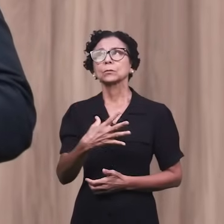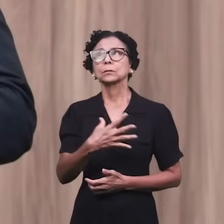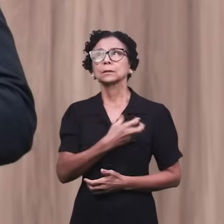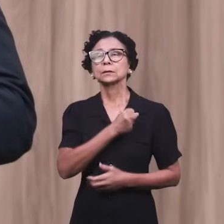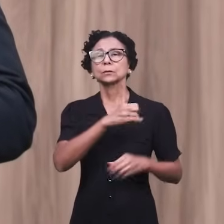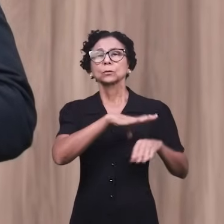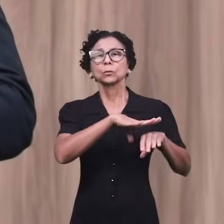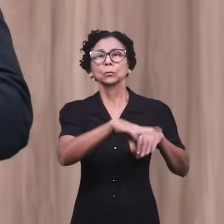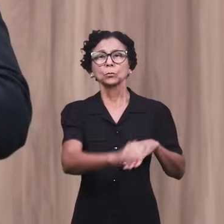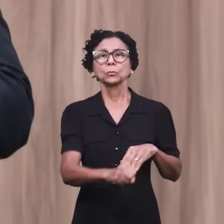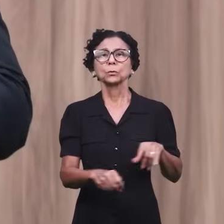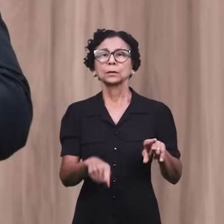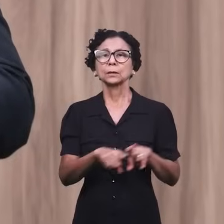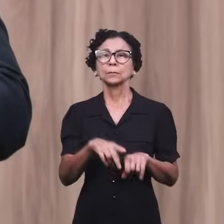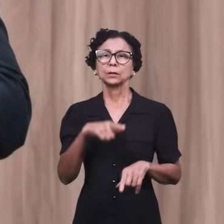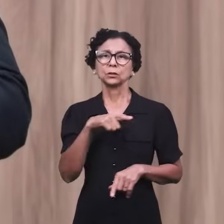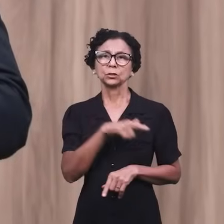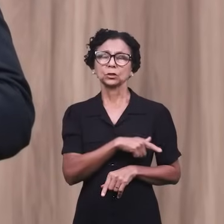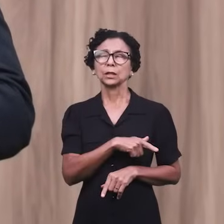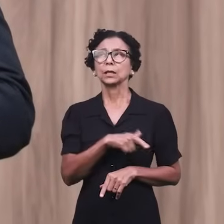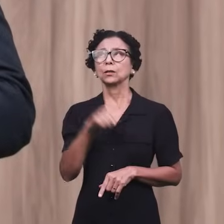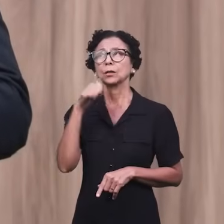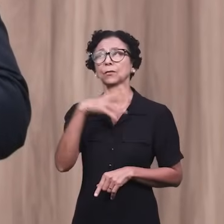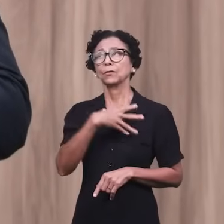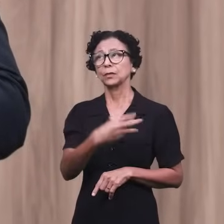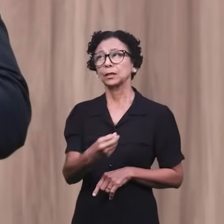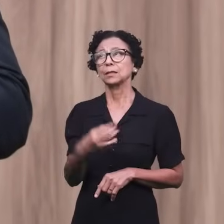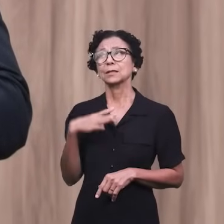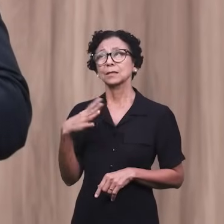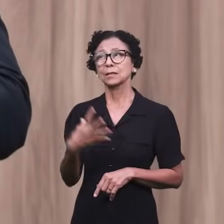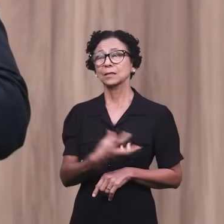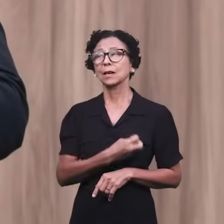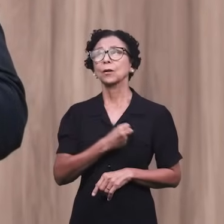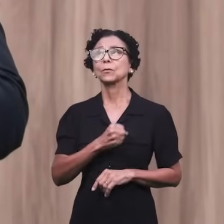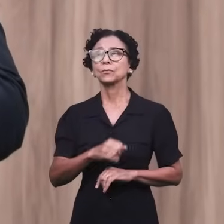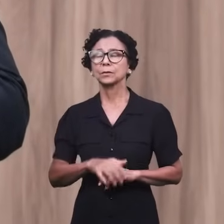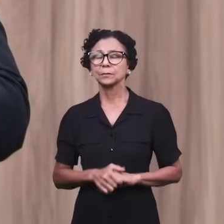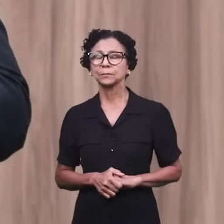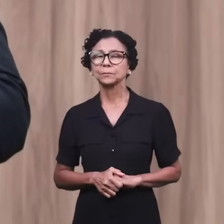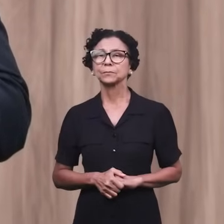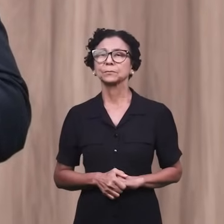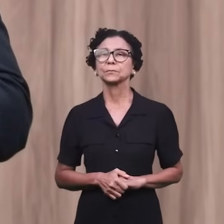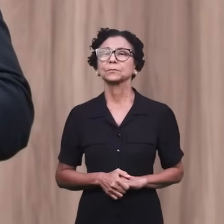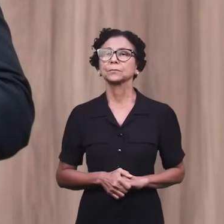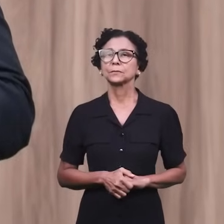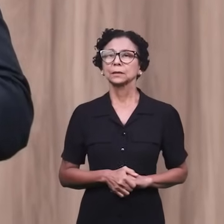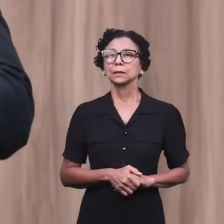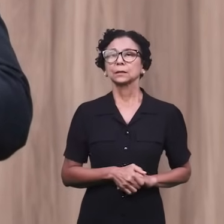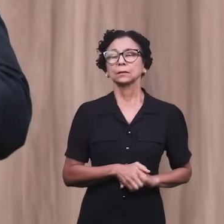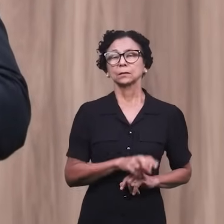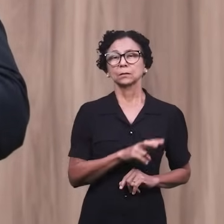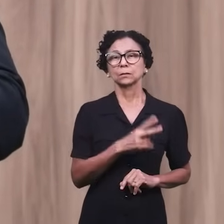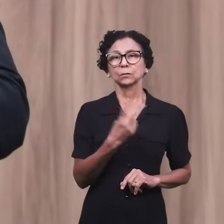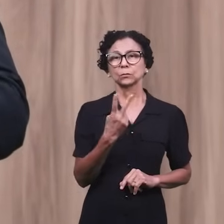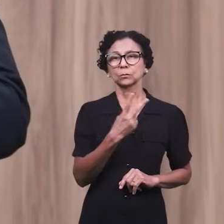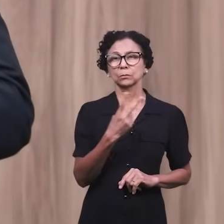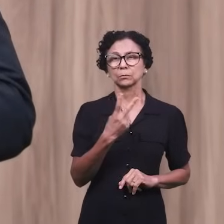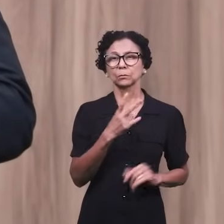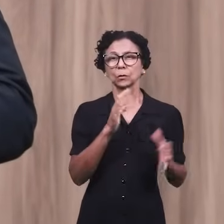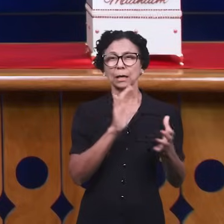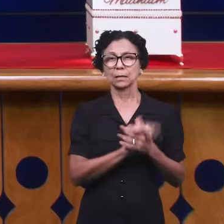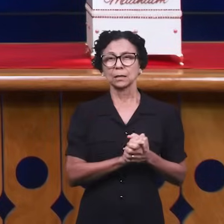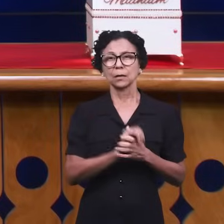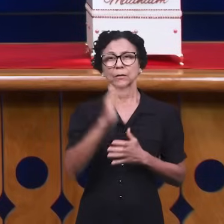o seu genro. O casal entenderá que o Senhor é o Deus que pode salvar e que também pode